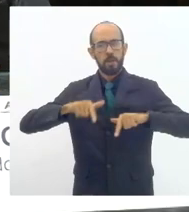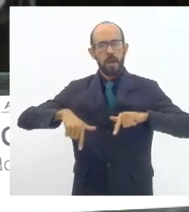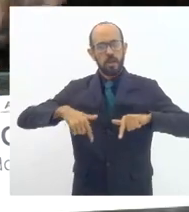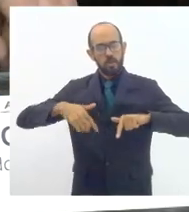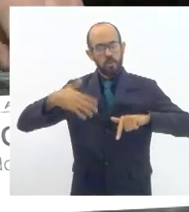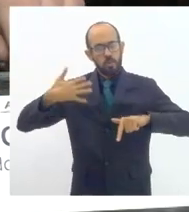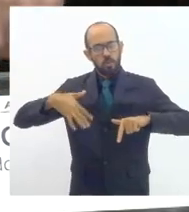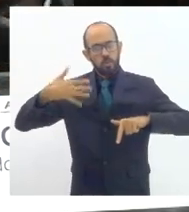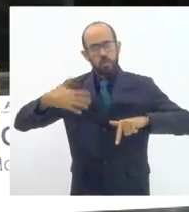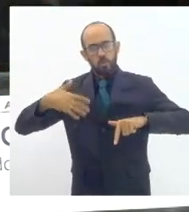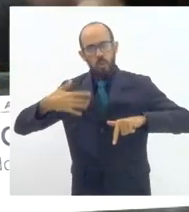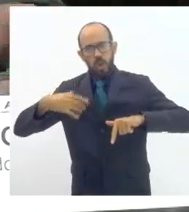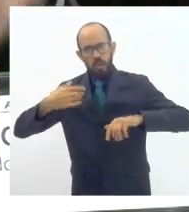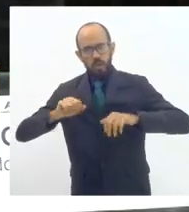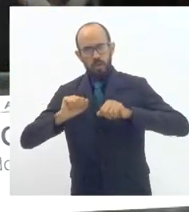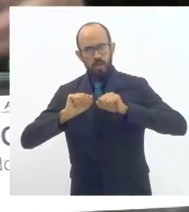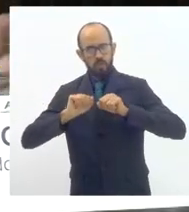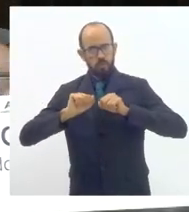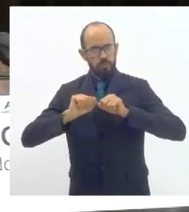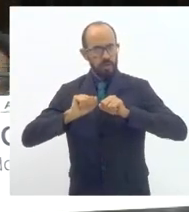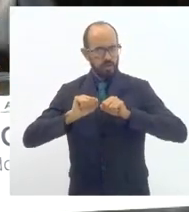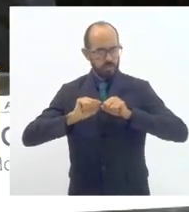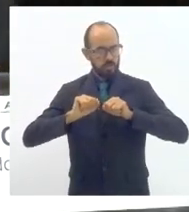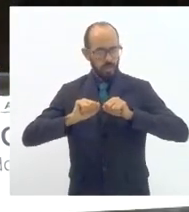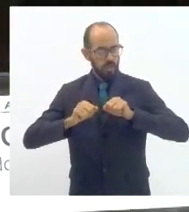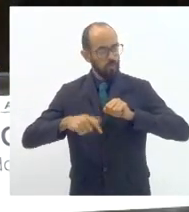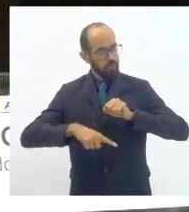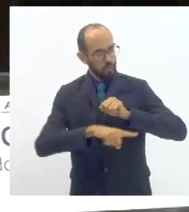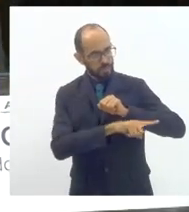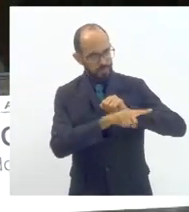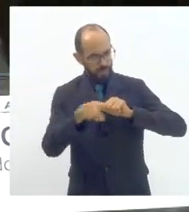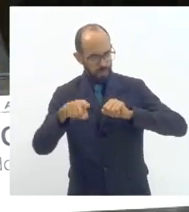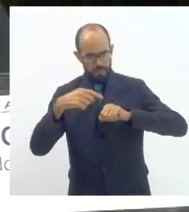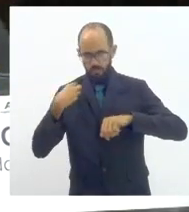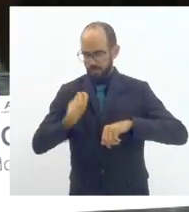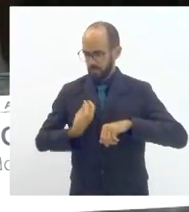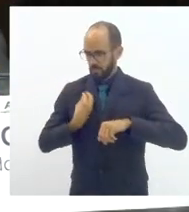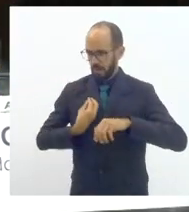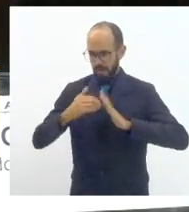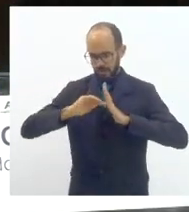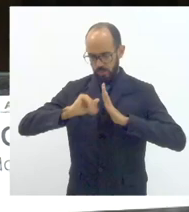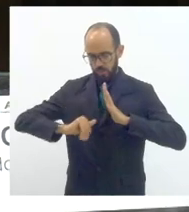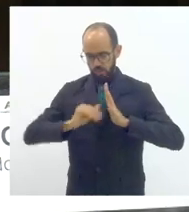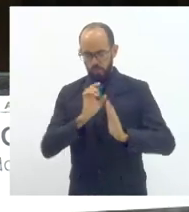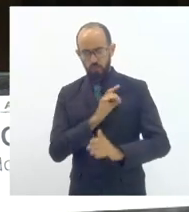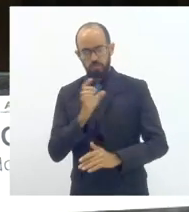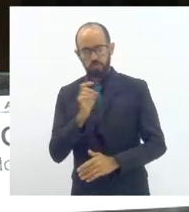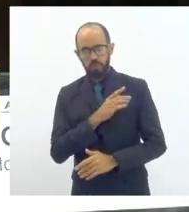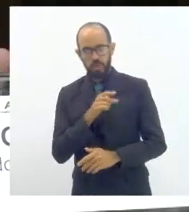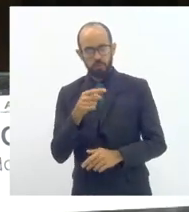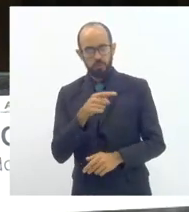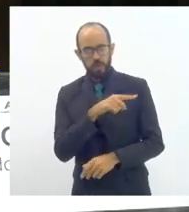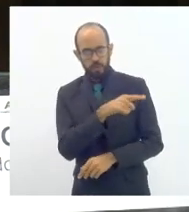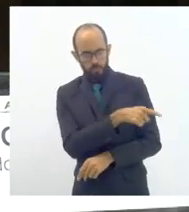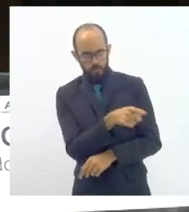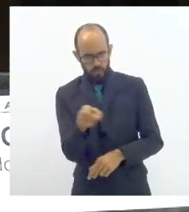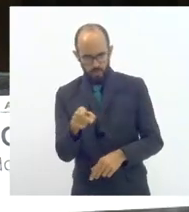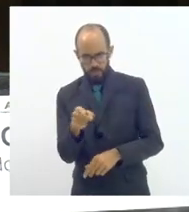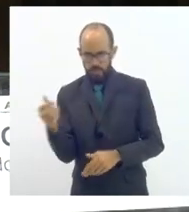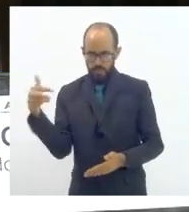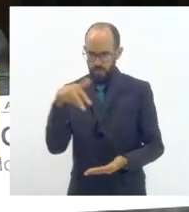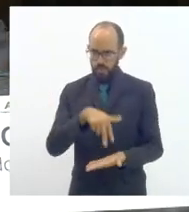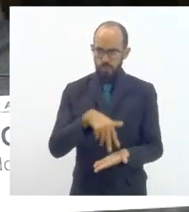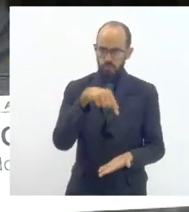que convencem vocês, que participa, é legal, que tira os medos de vocês para que vocês possam estar aqui. E aí eu